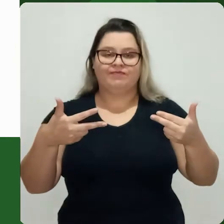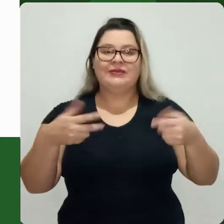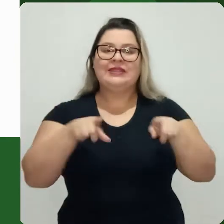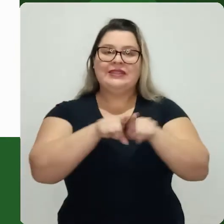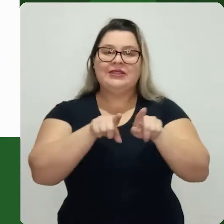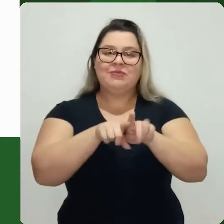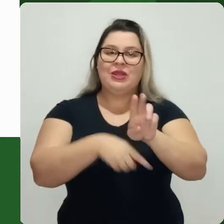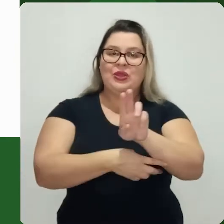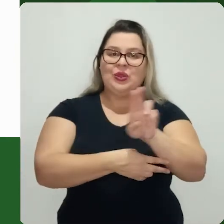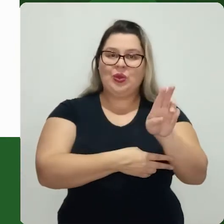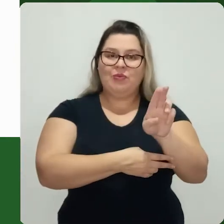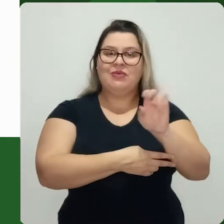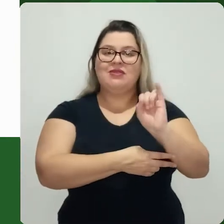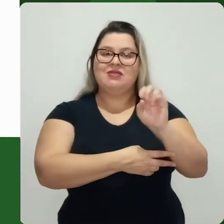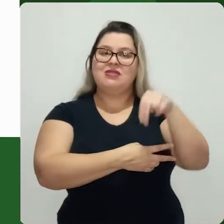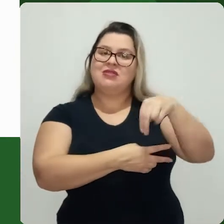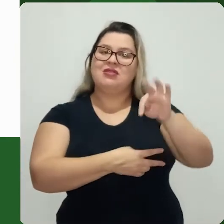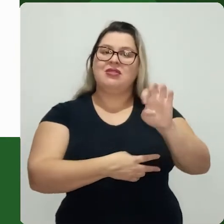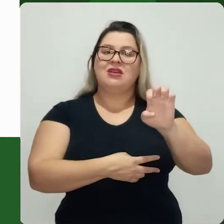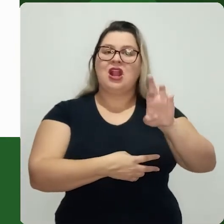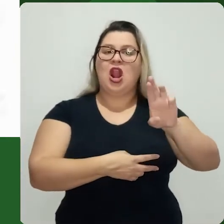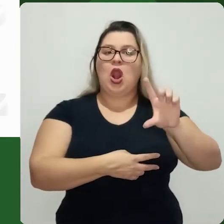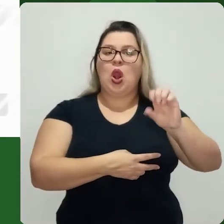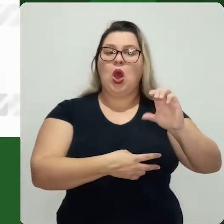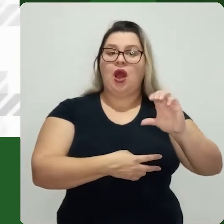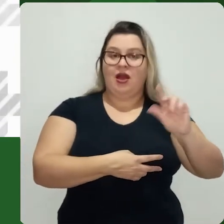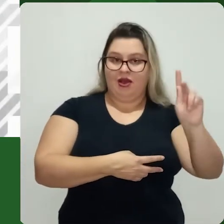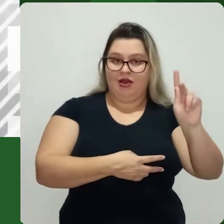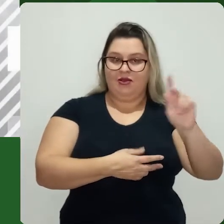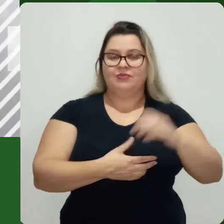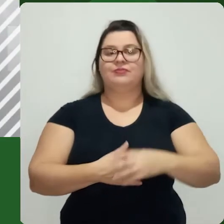artigos também chamados de interlock.